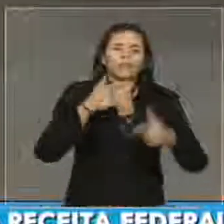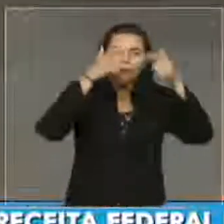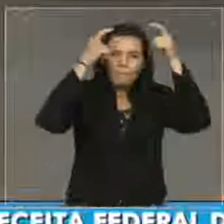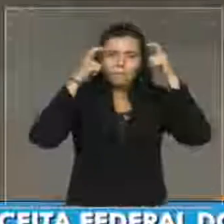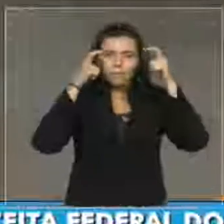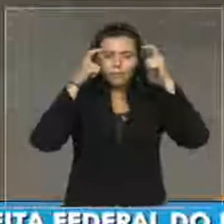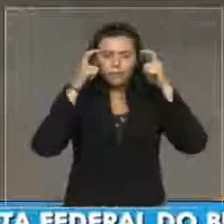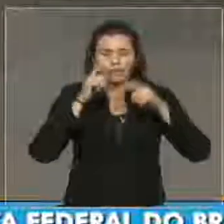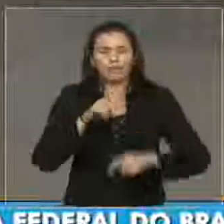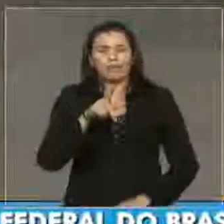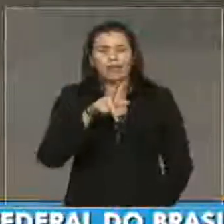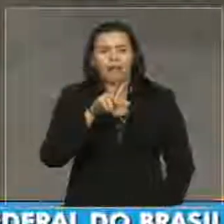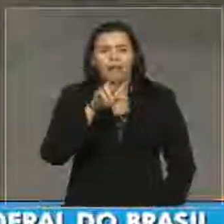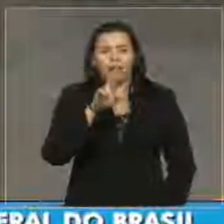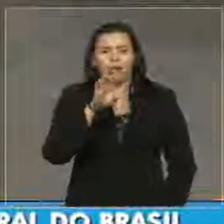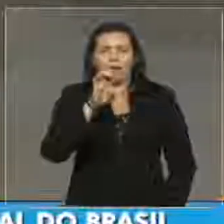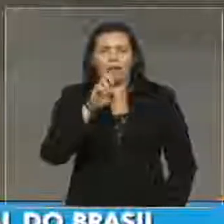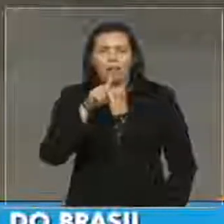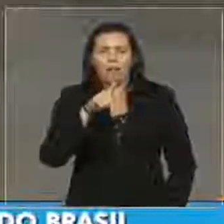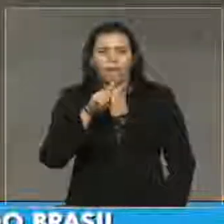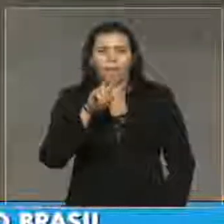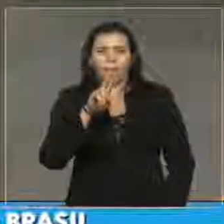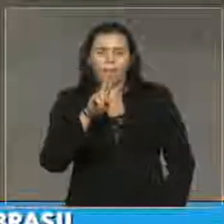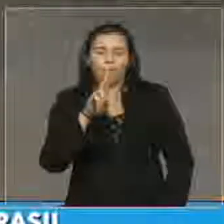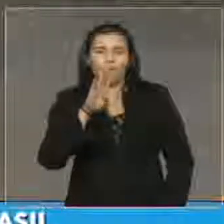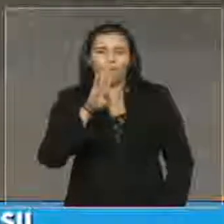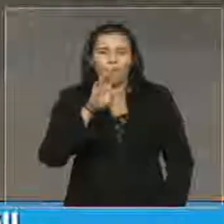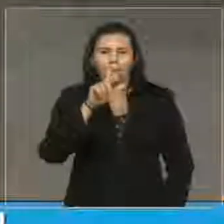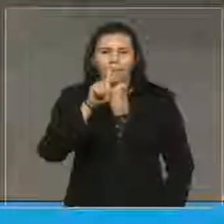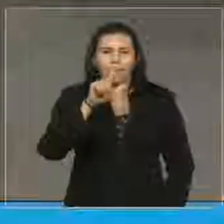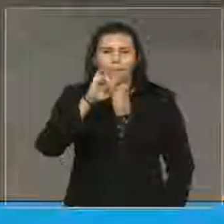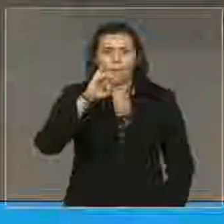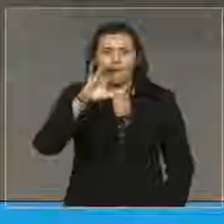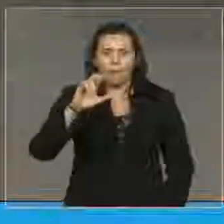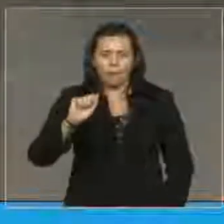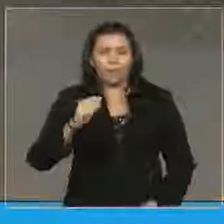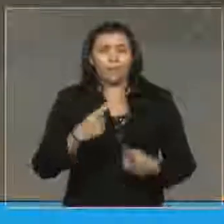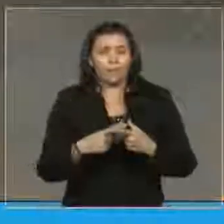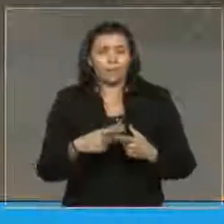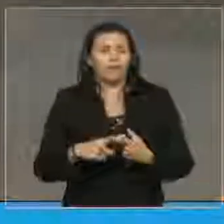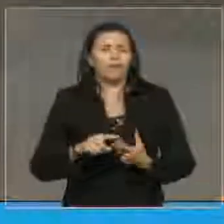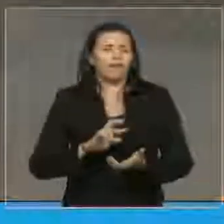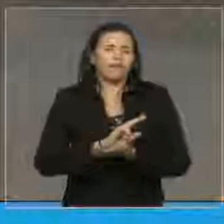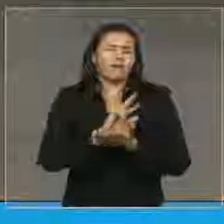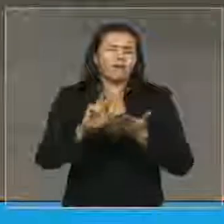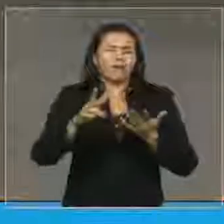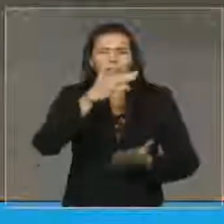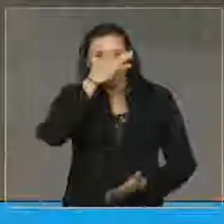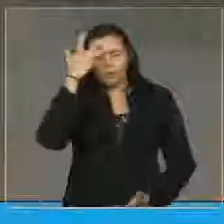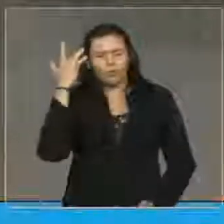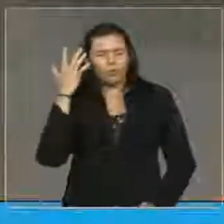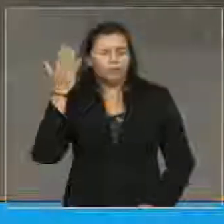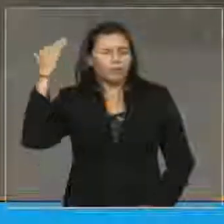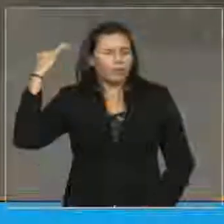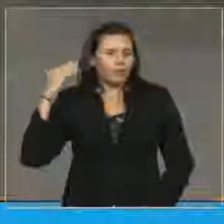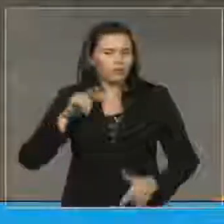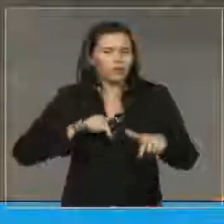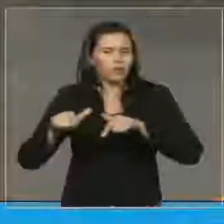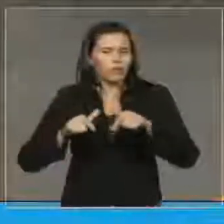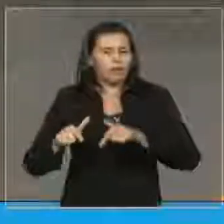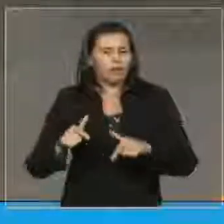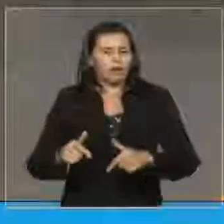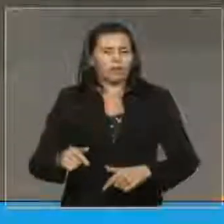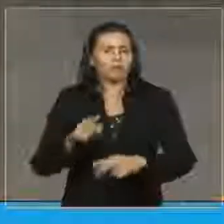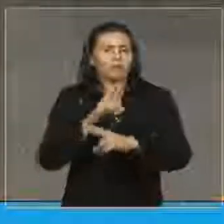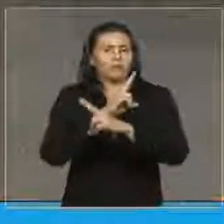Porque os colegas diversos que passaram pela Receita Federal brilham como brilham em